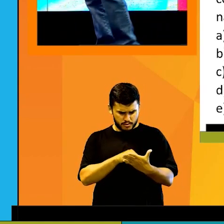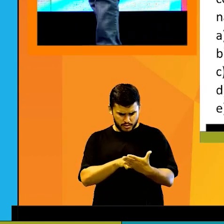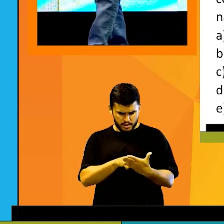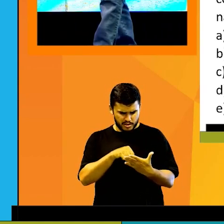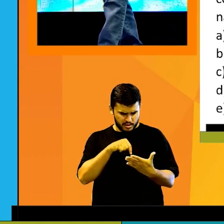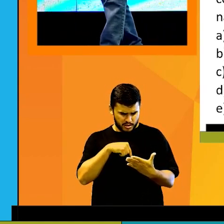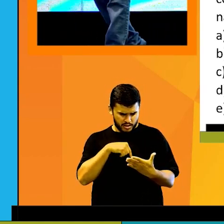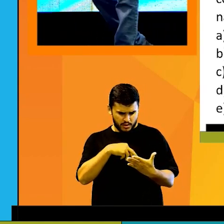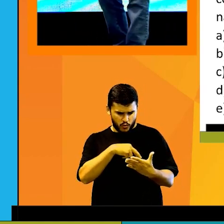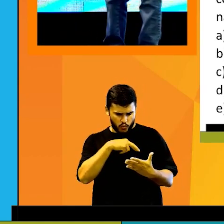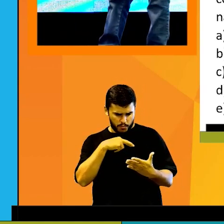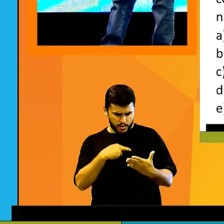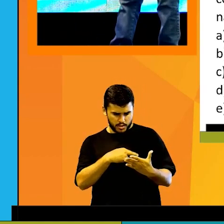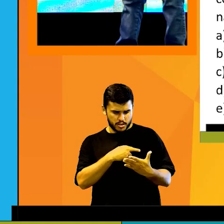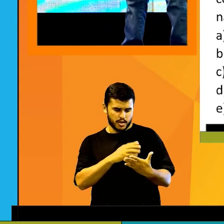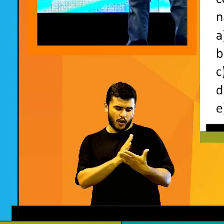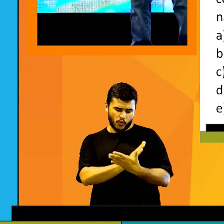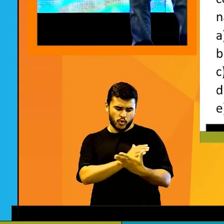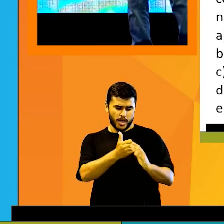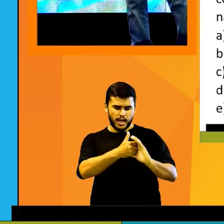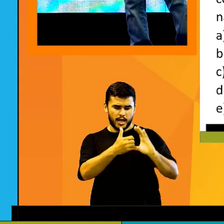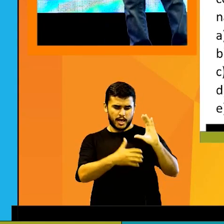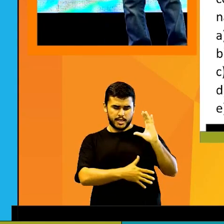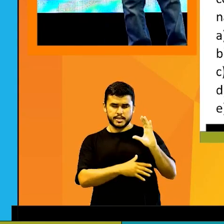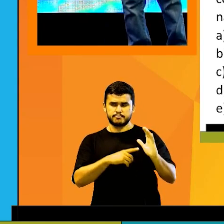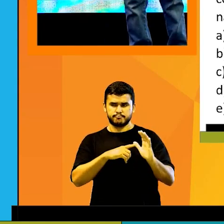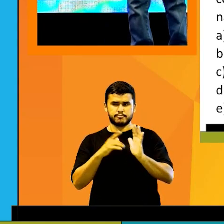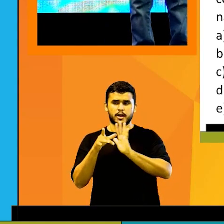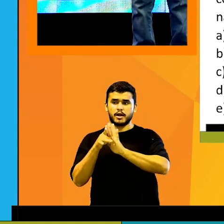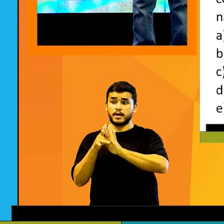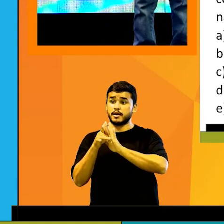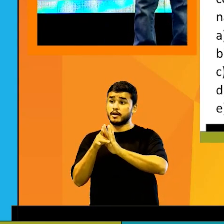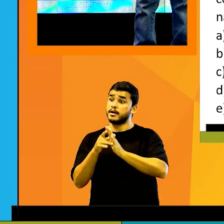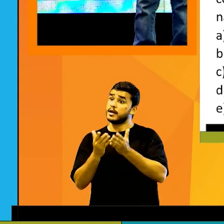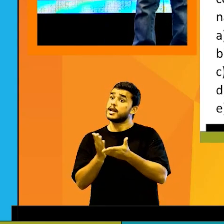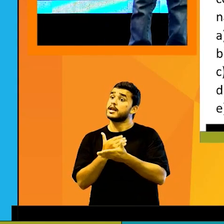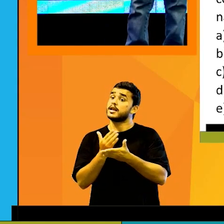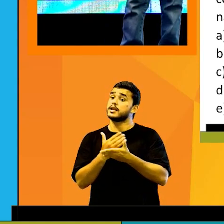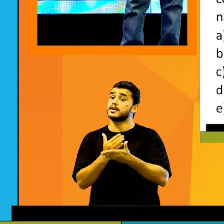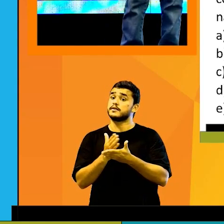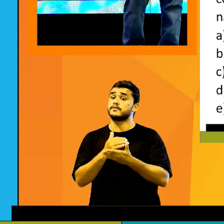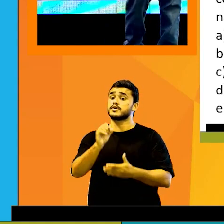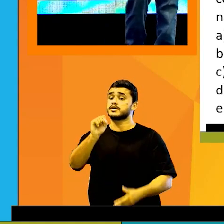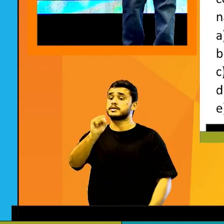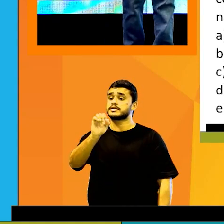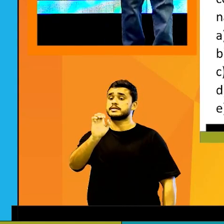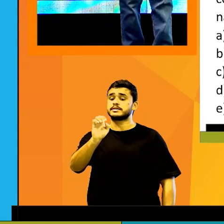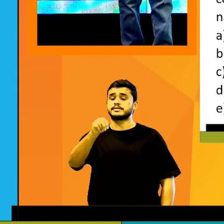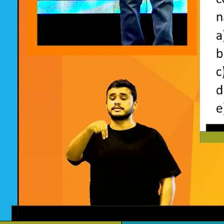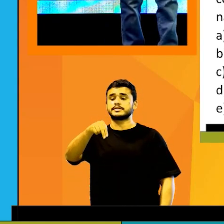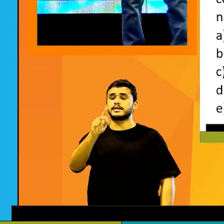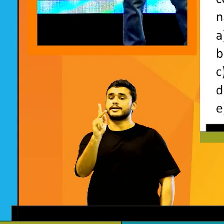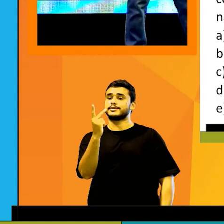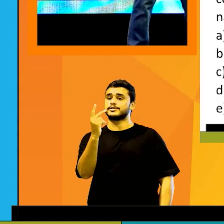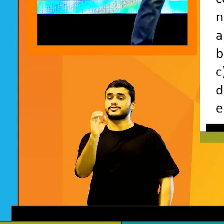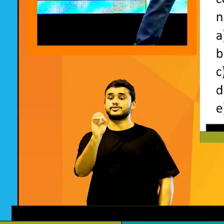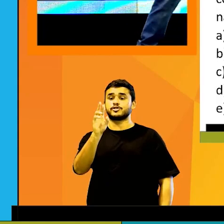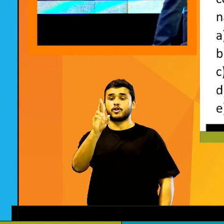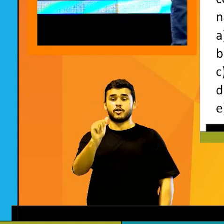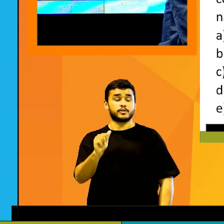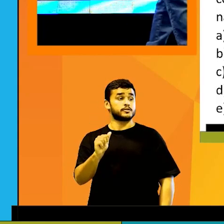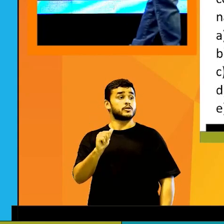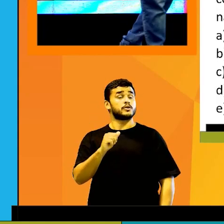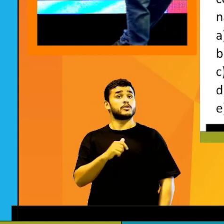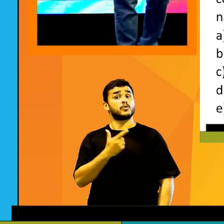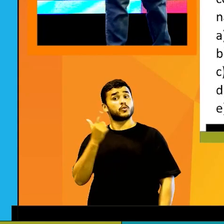apresentavam traços pré-realistas, como Senhora. Senhora é um deles. Bote mais